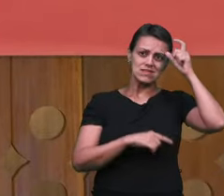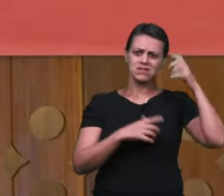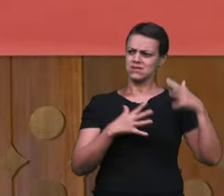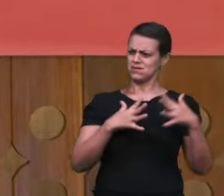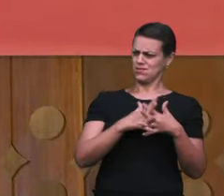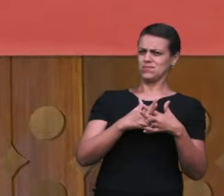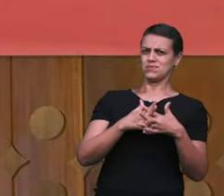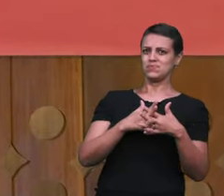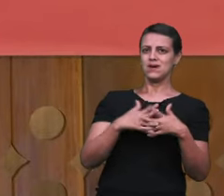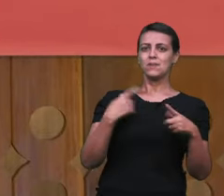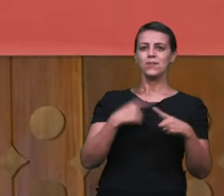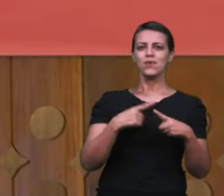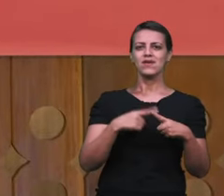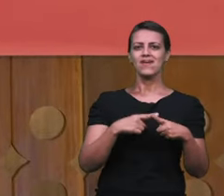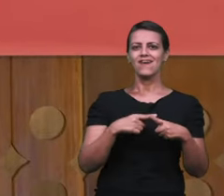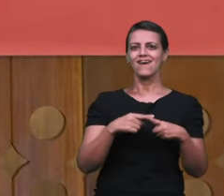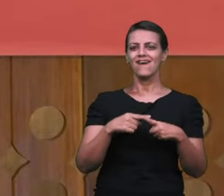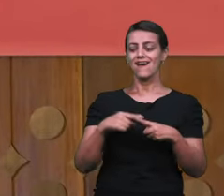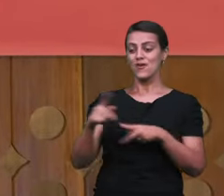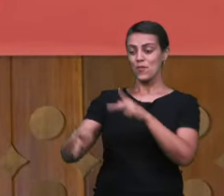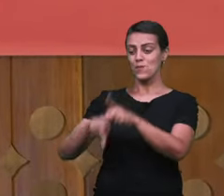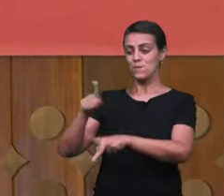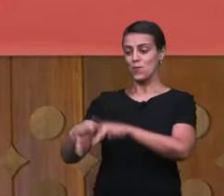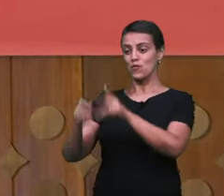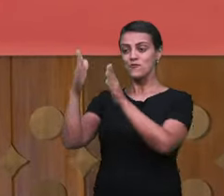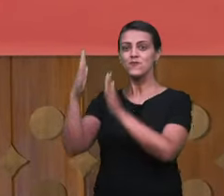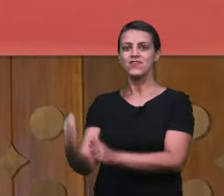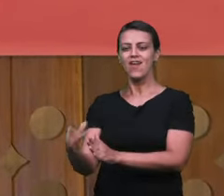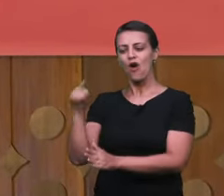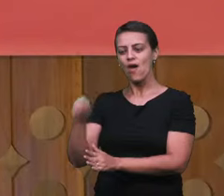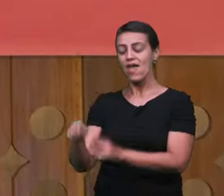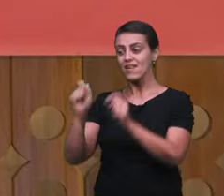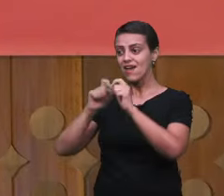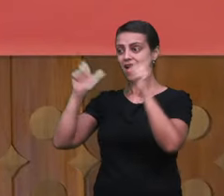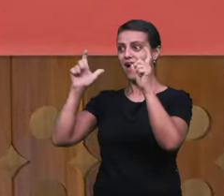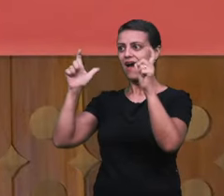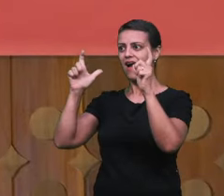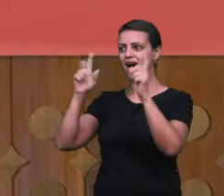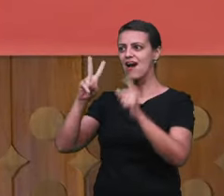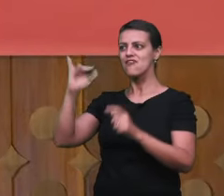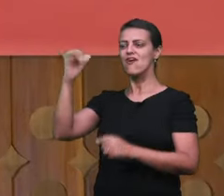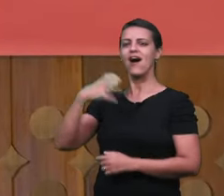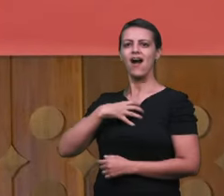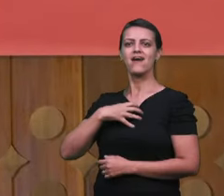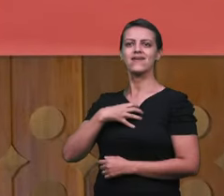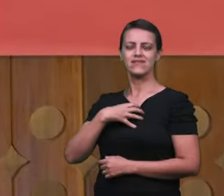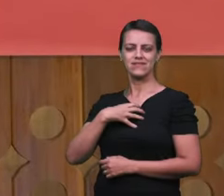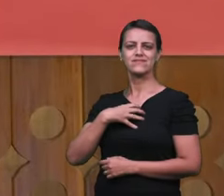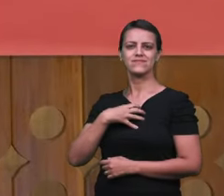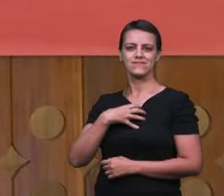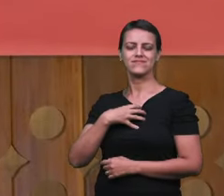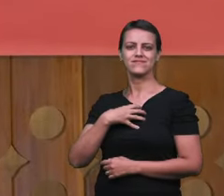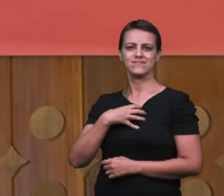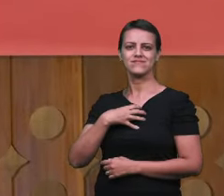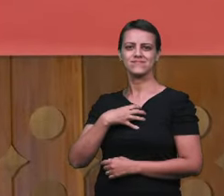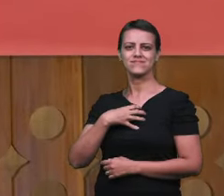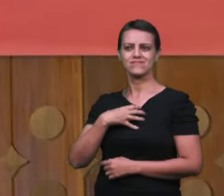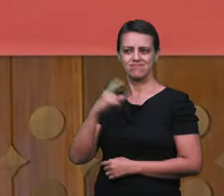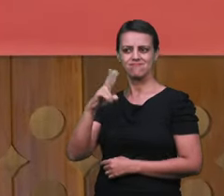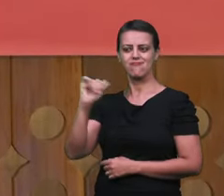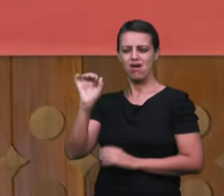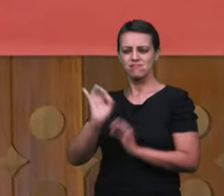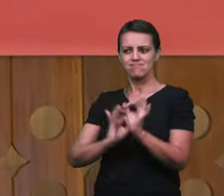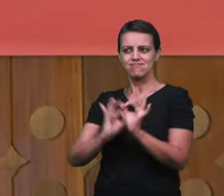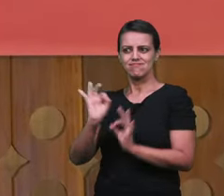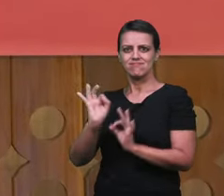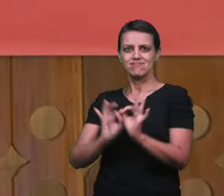vai ouvir. Entende? A igreja vai ouvir e ela vai se preparar. E é isso que está acontecendo. Se ela